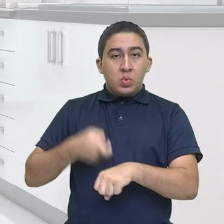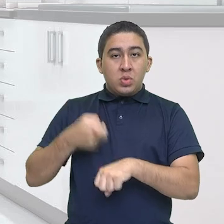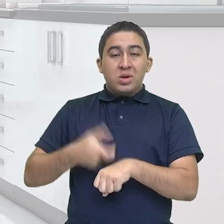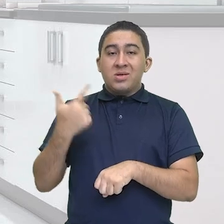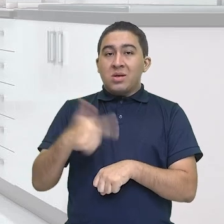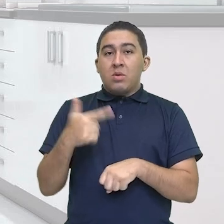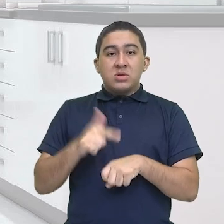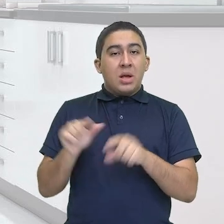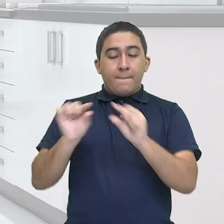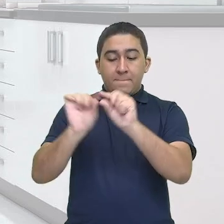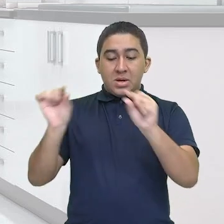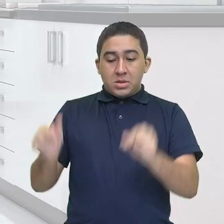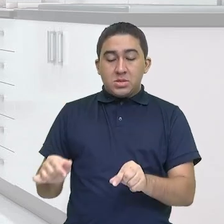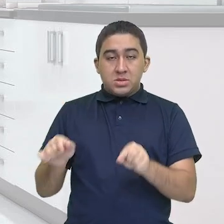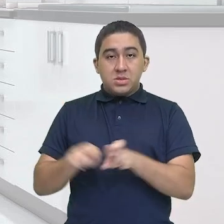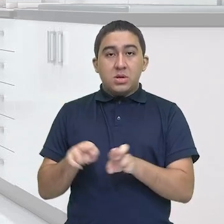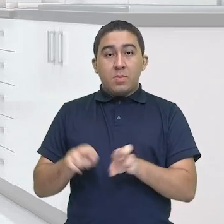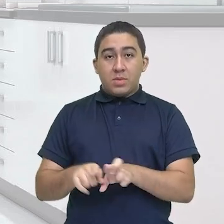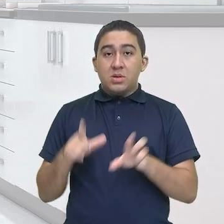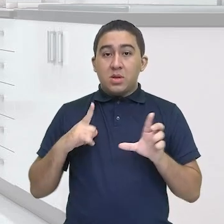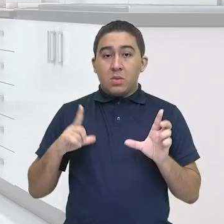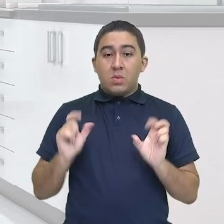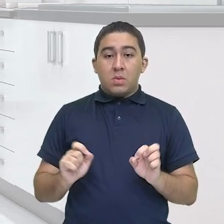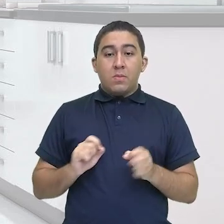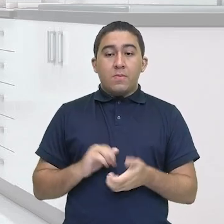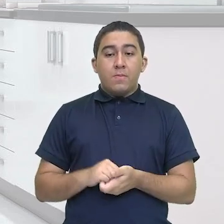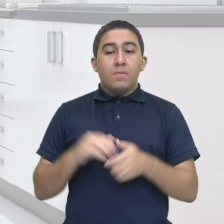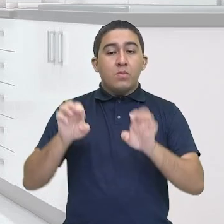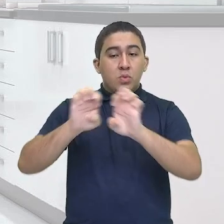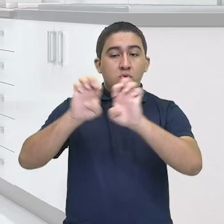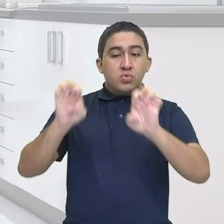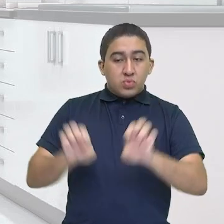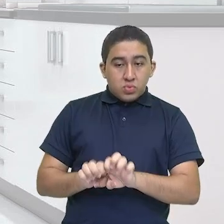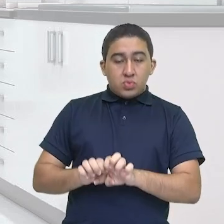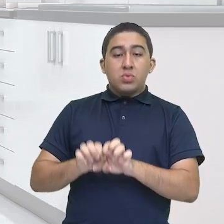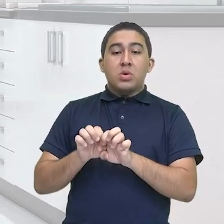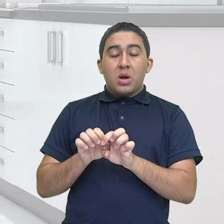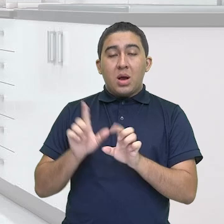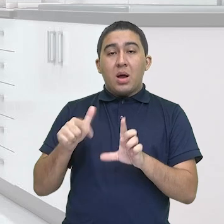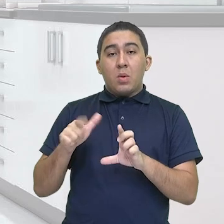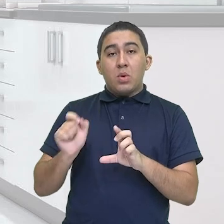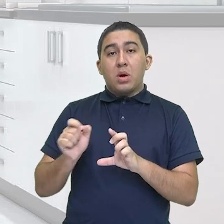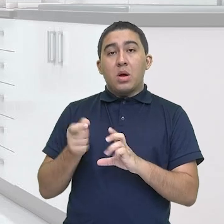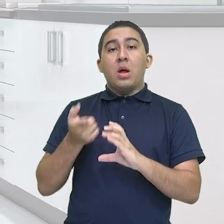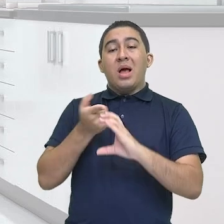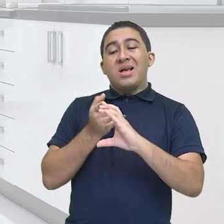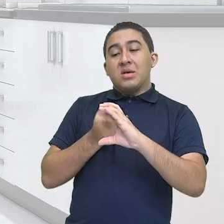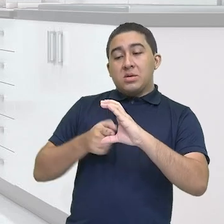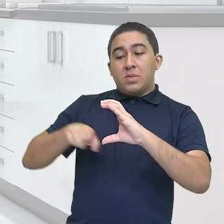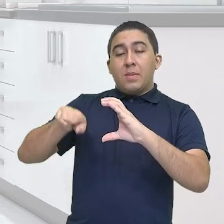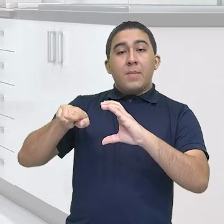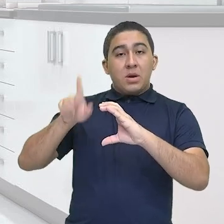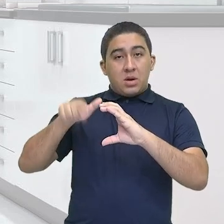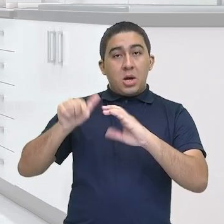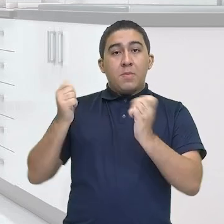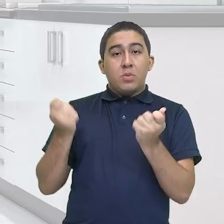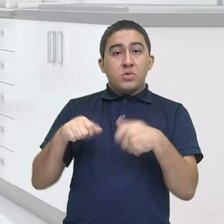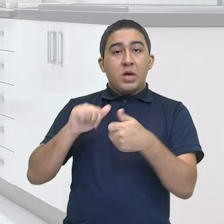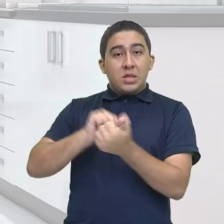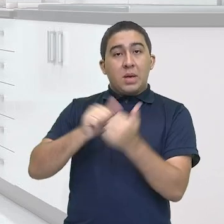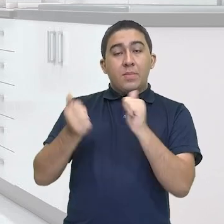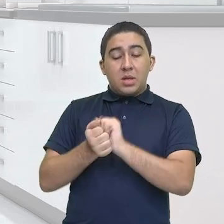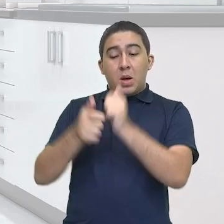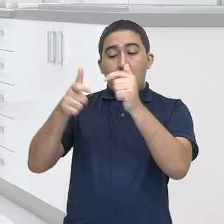possui parede celular e tem ali uma estrutura da membrana celular que vai se